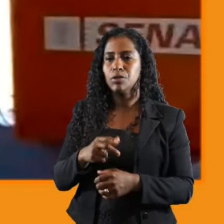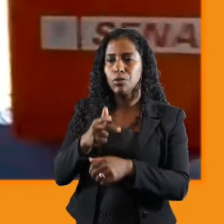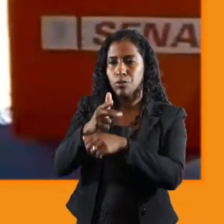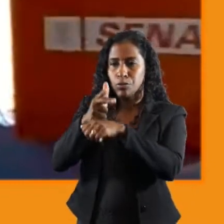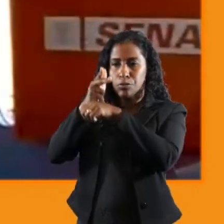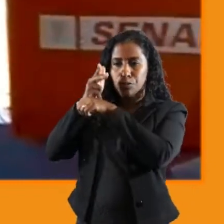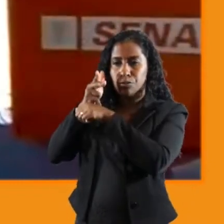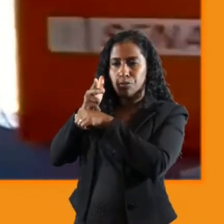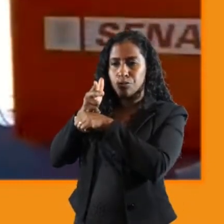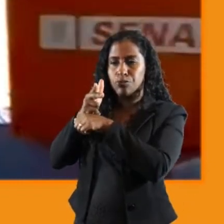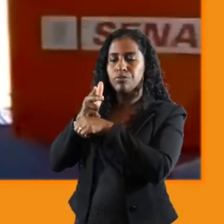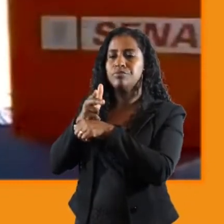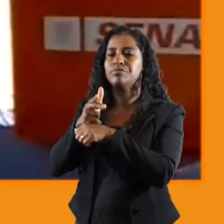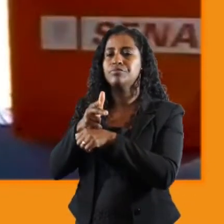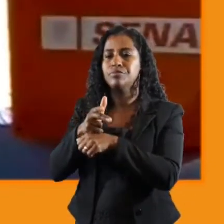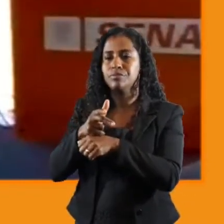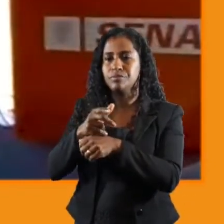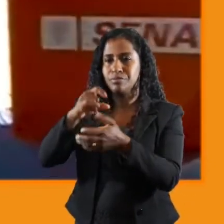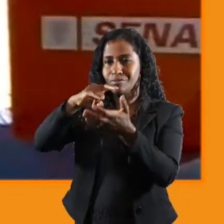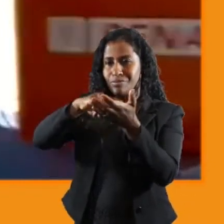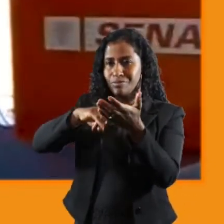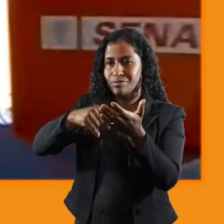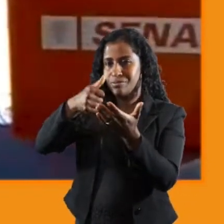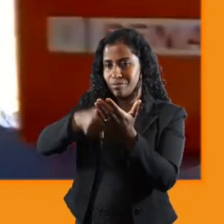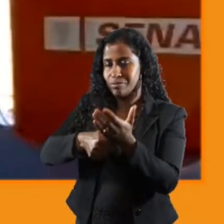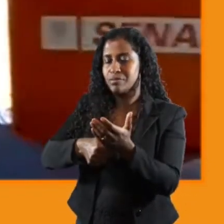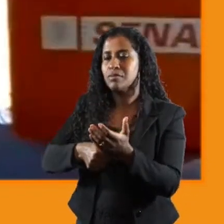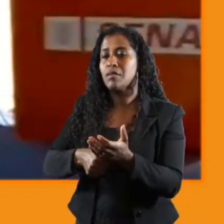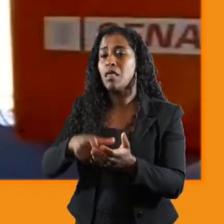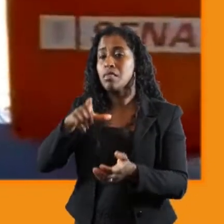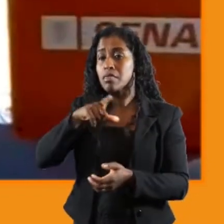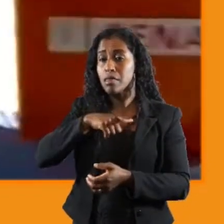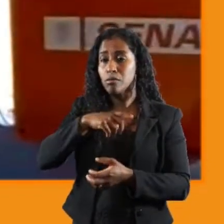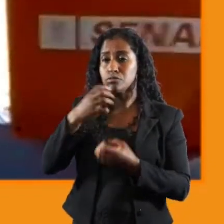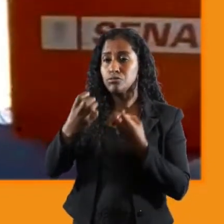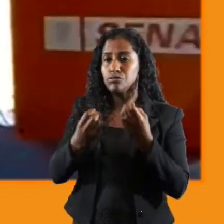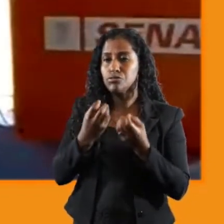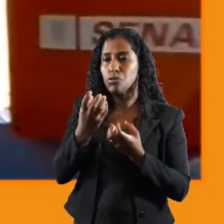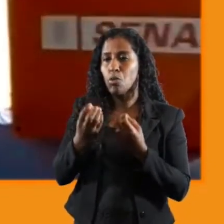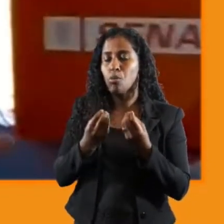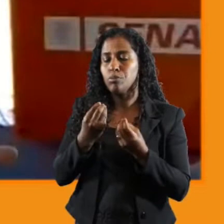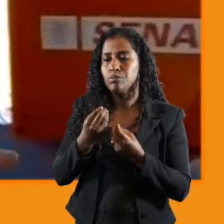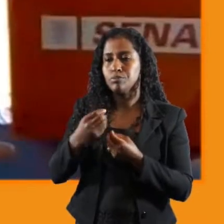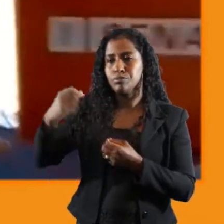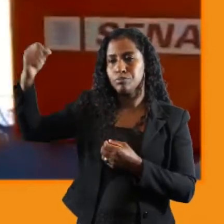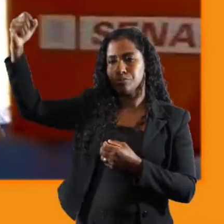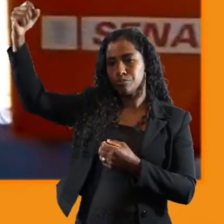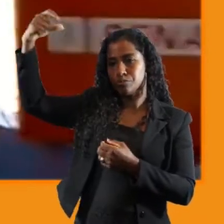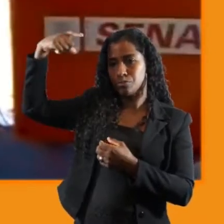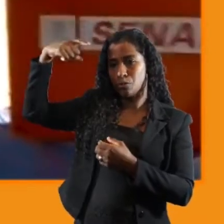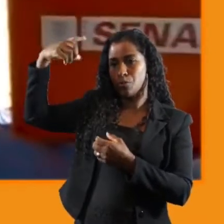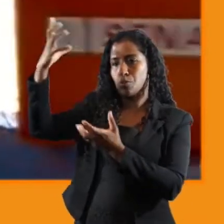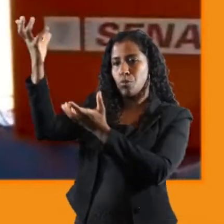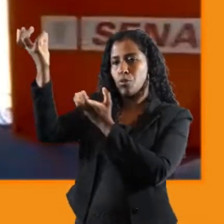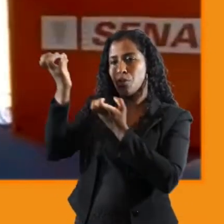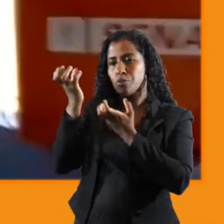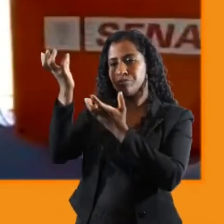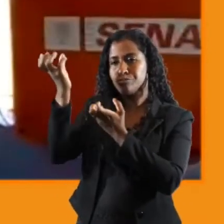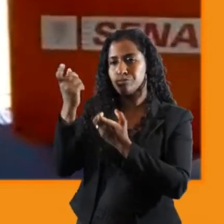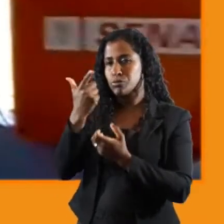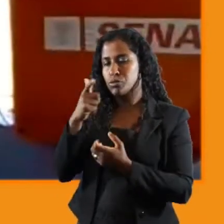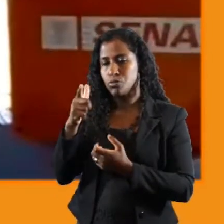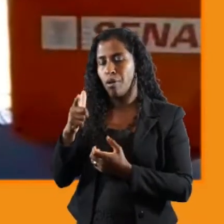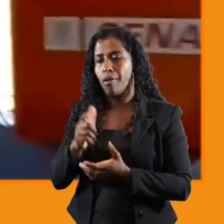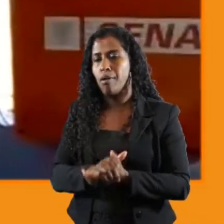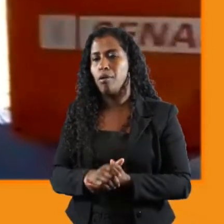pardais. Os pardais também, eles têm um módulo solar, que muita gente confunde e fala placa solar, mas não é placa, o nome